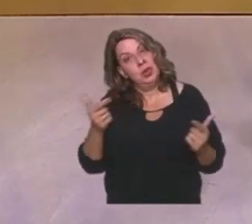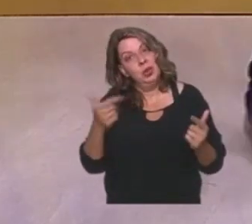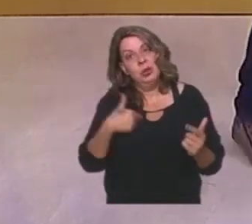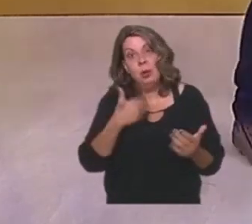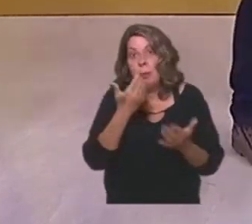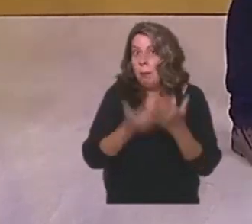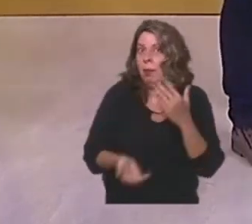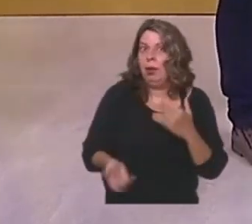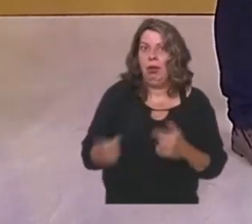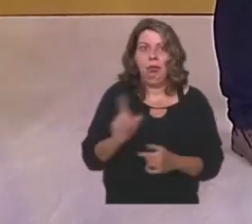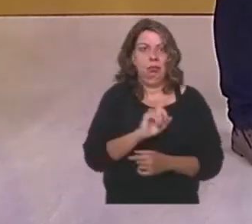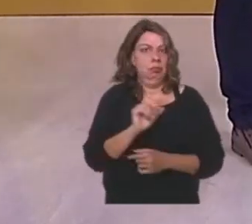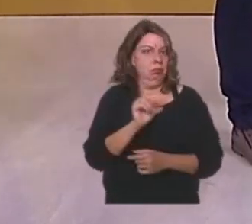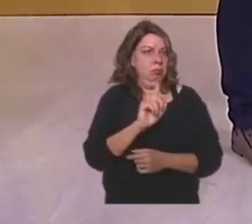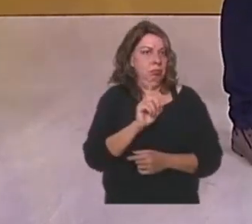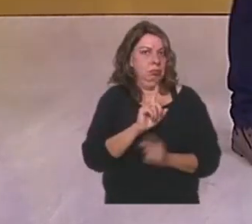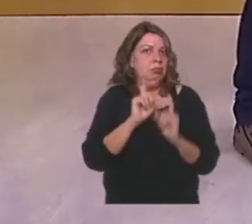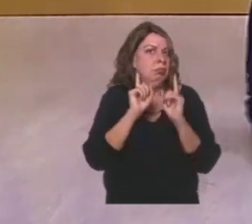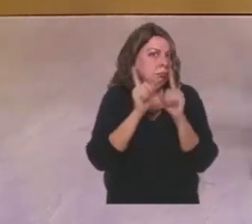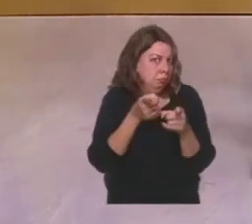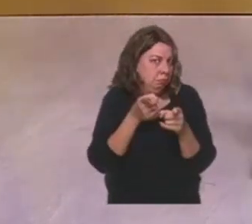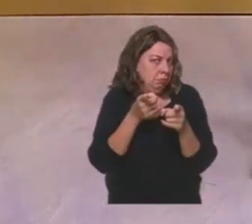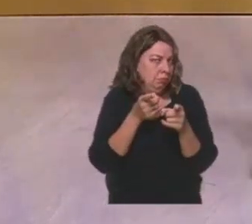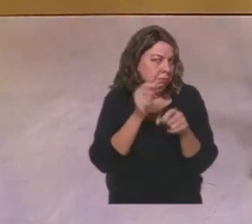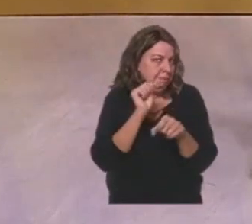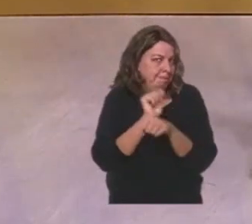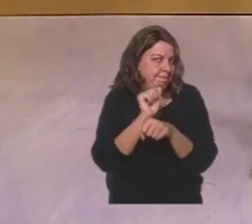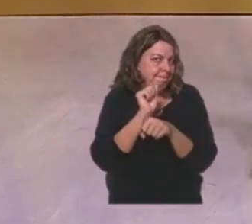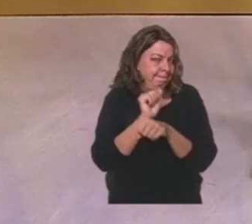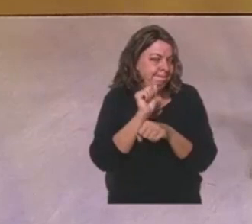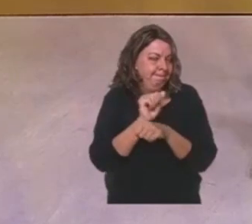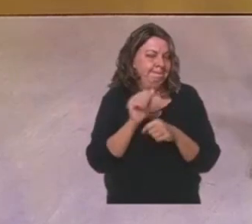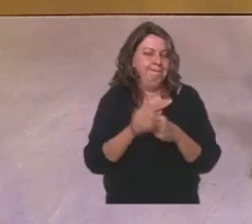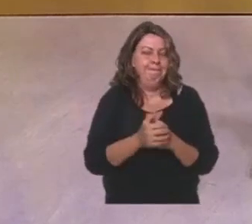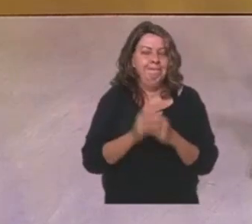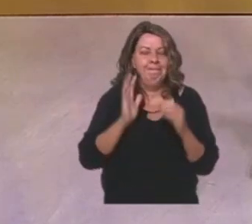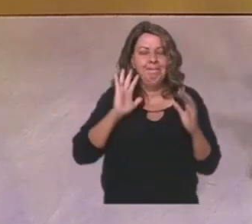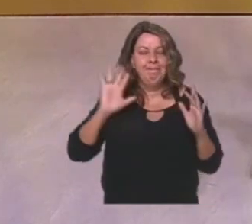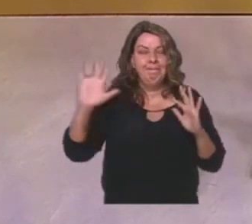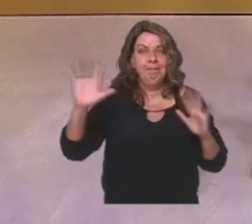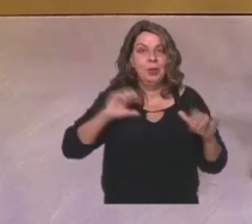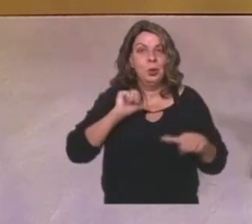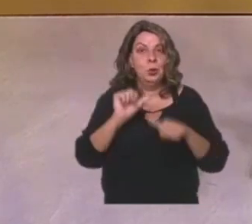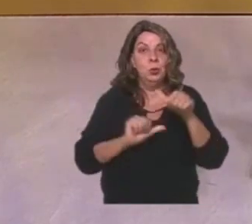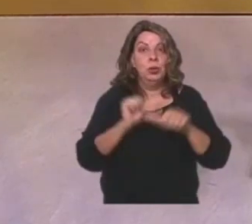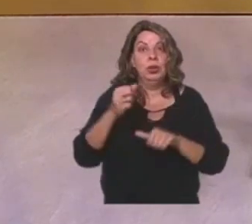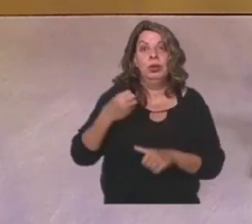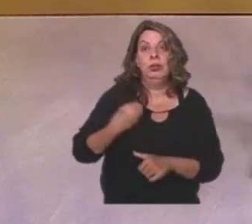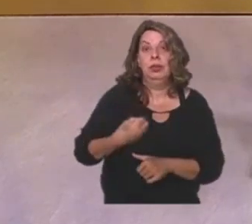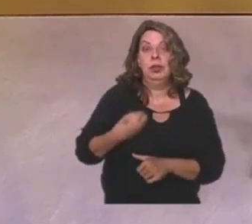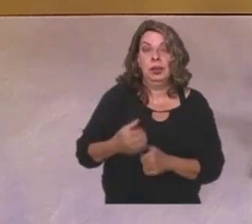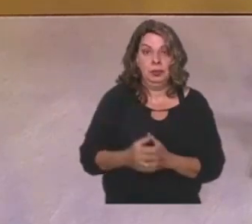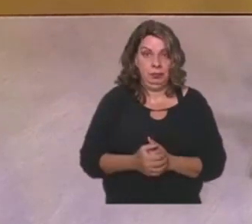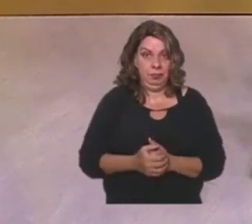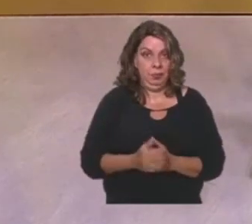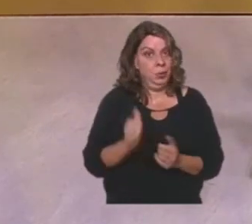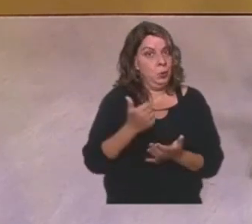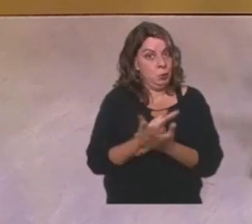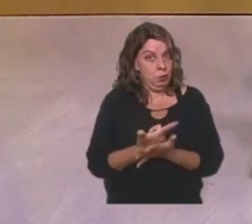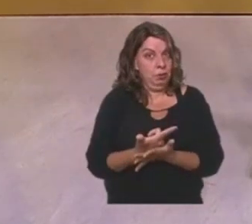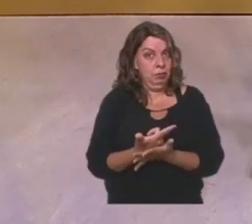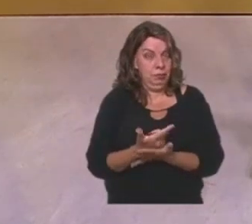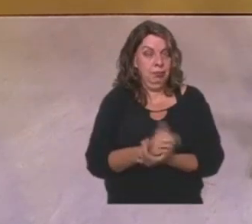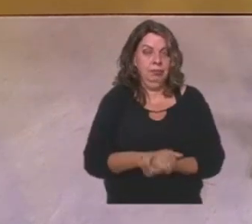fora, tá bom? É isso aí, ó, você que está aí na expectativa, já imaginou mudar de vida com o Caju Cap, então adquira,